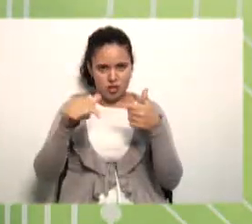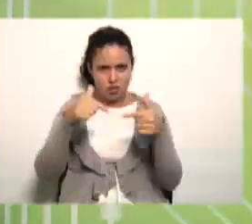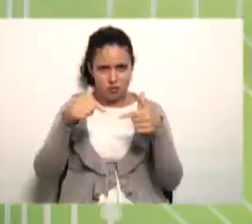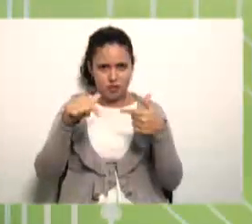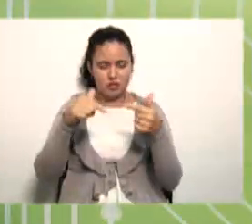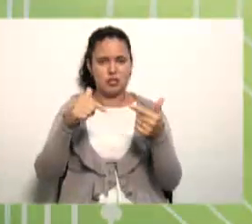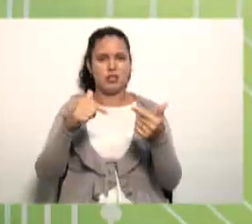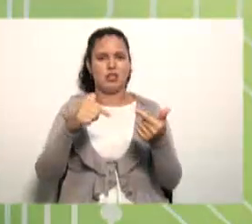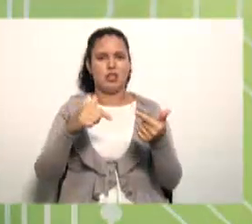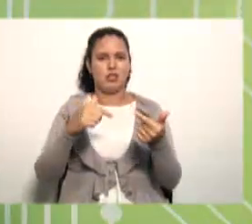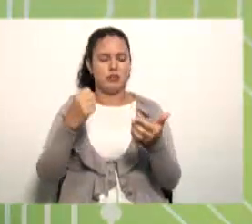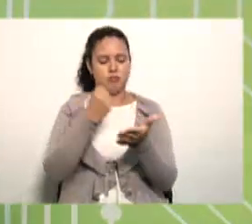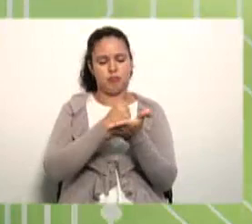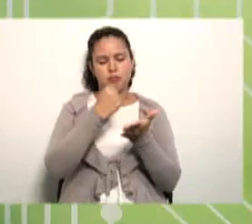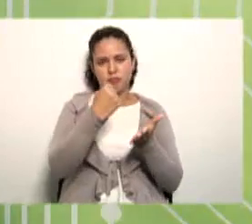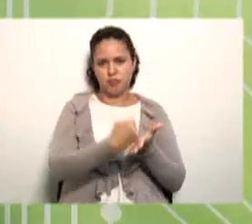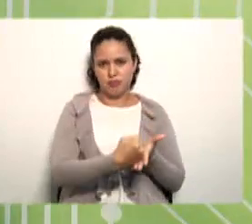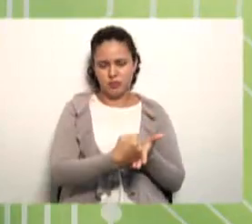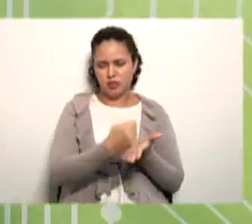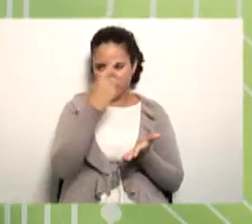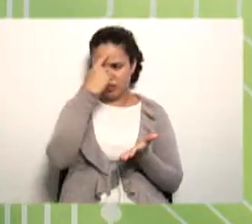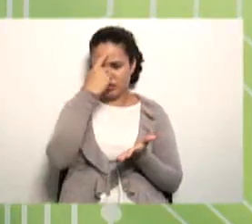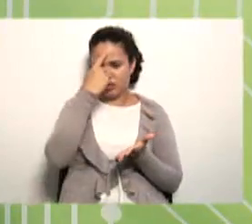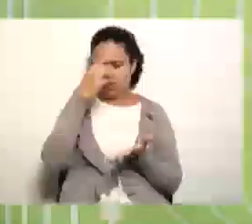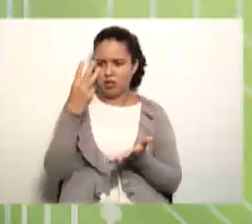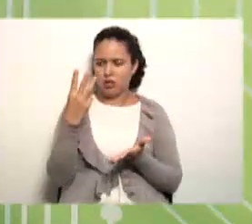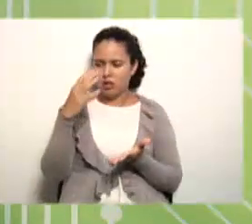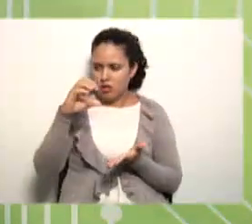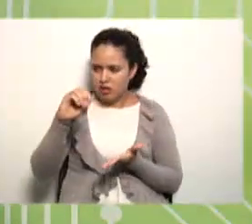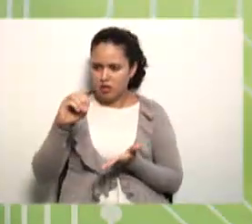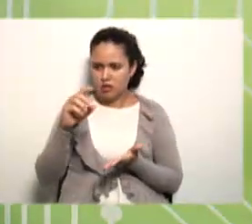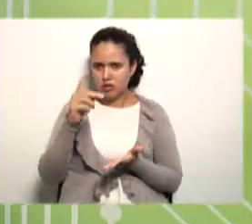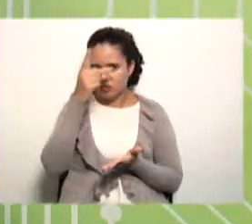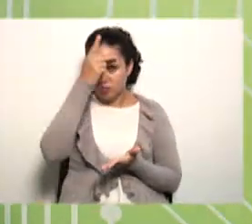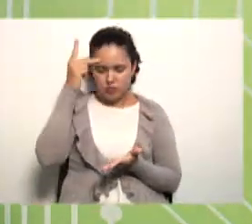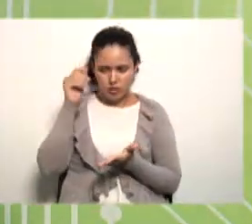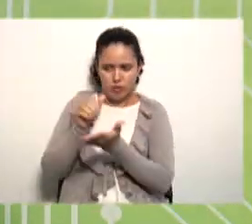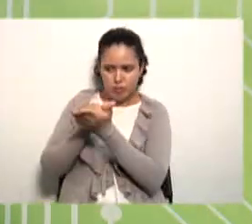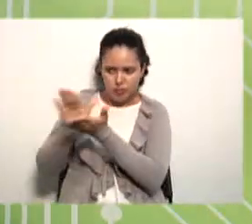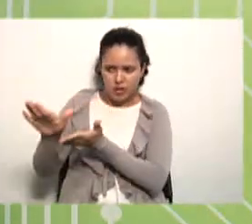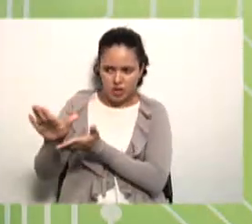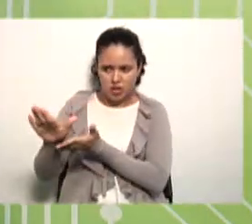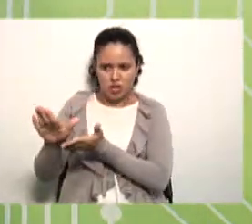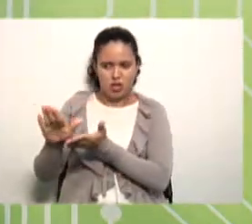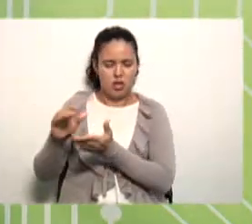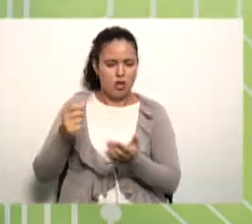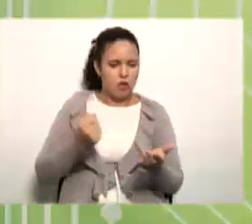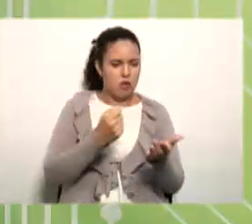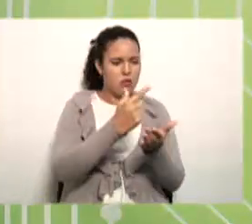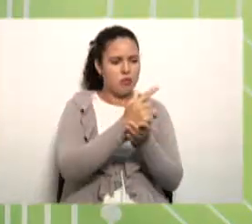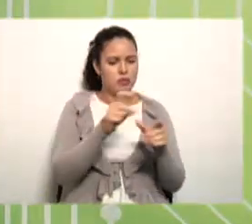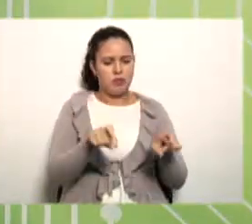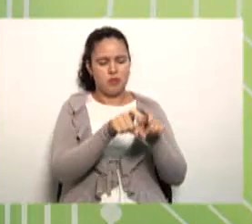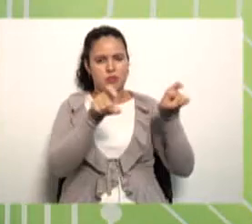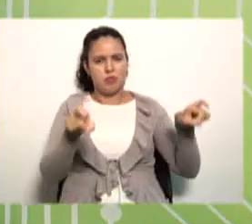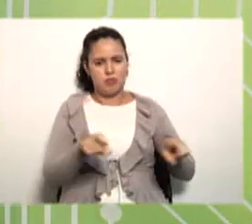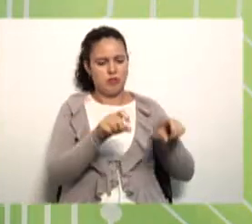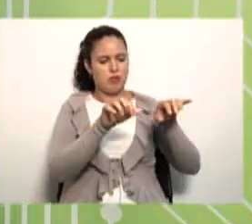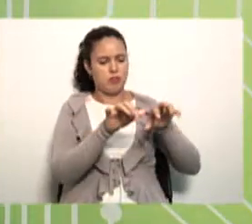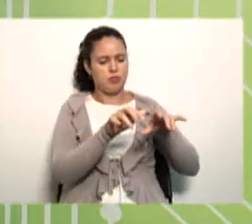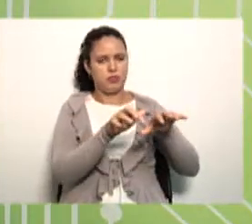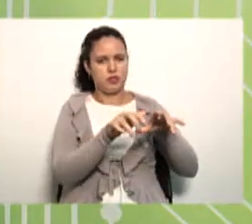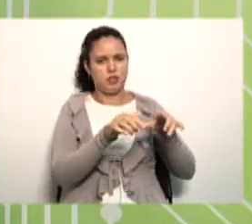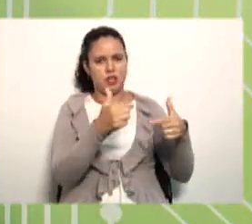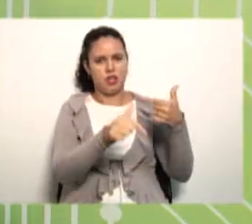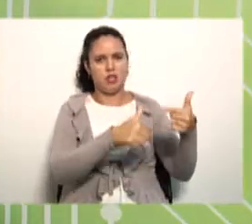mundo e comprar robô e no outro dia começar a operar de um outro jeito. Na prática, isso é bem difícil de ser empregado. O que nós fazemos na